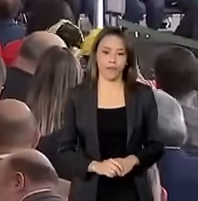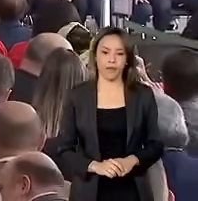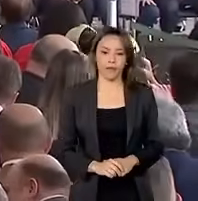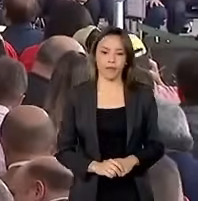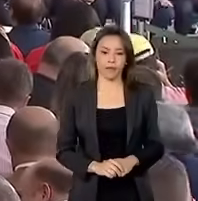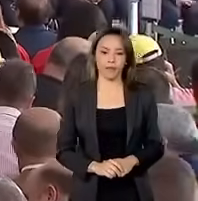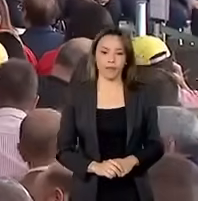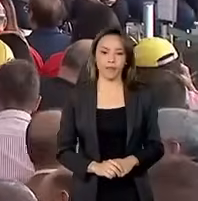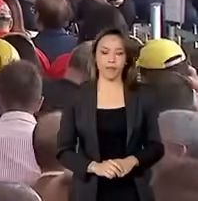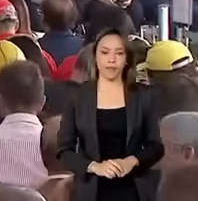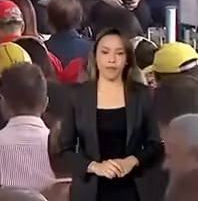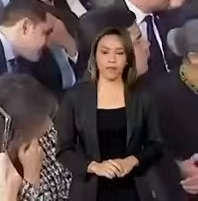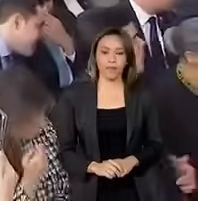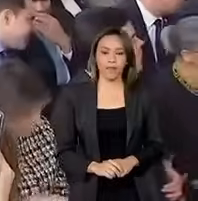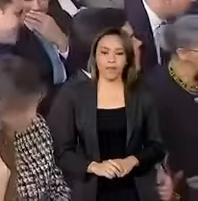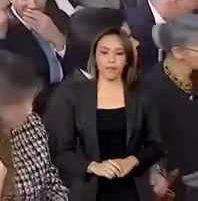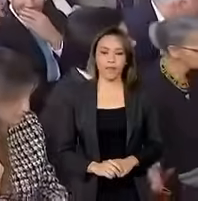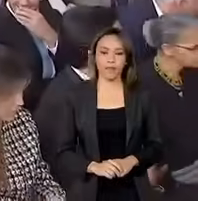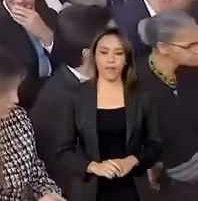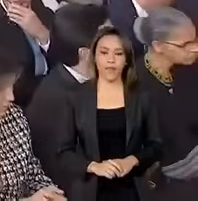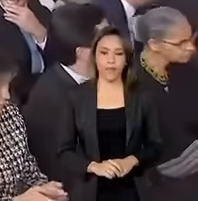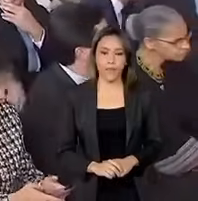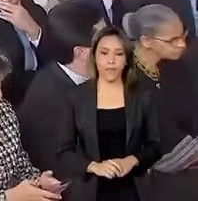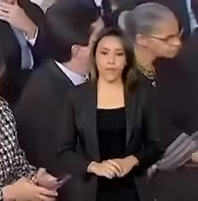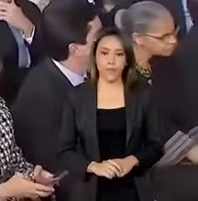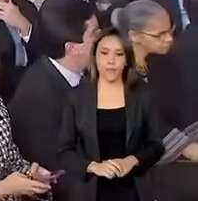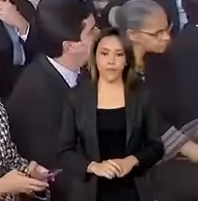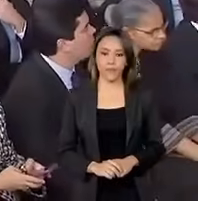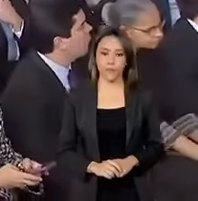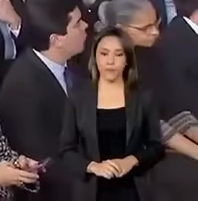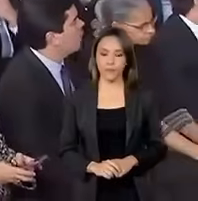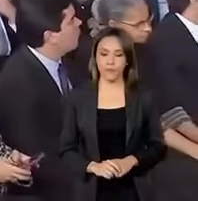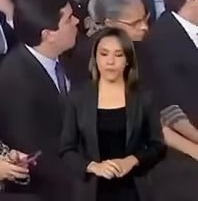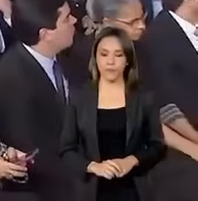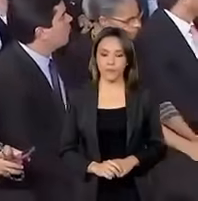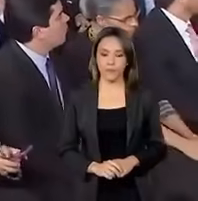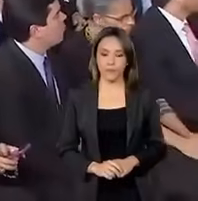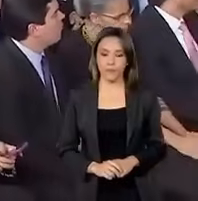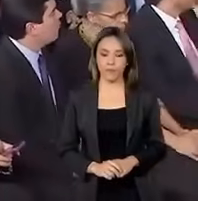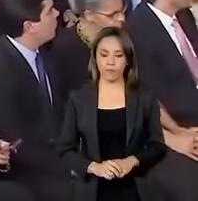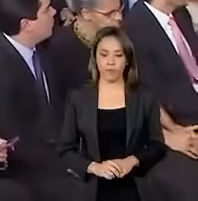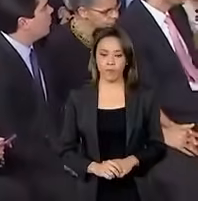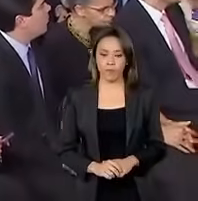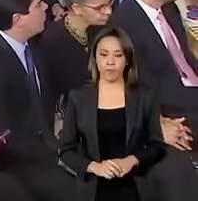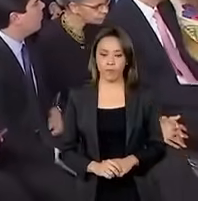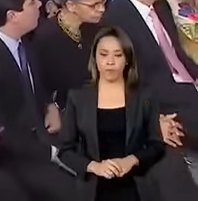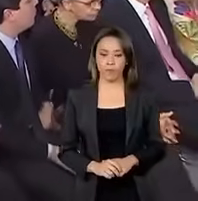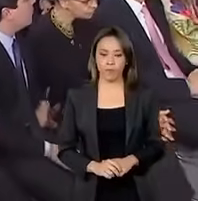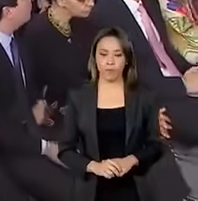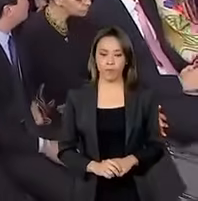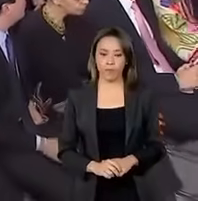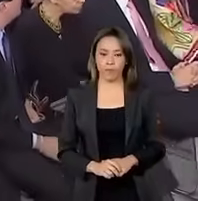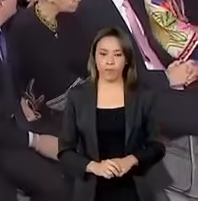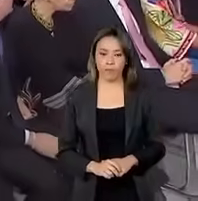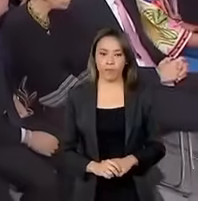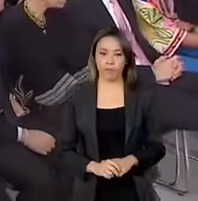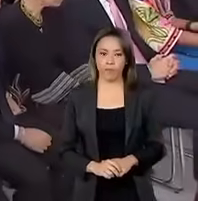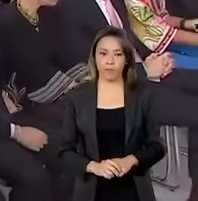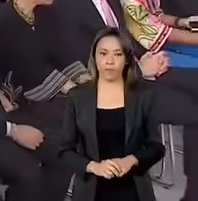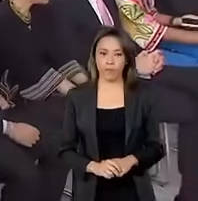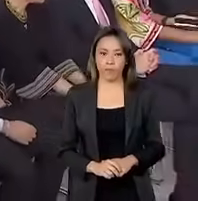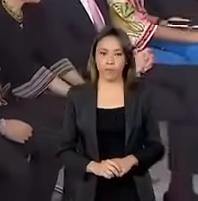Aquele dia eu reclamei com você. Já está pronto. Está aqui, está chegando